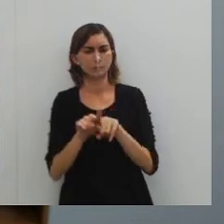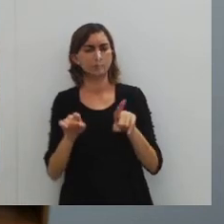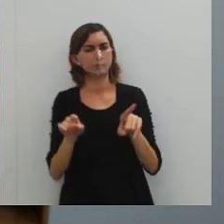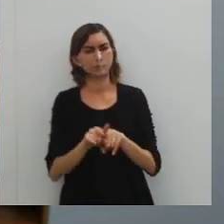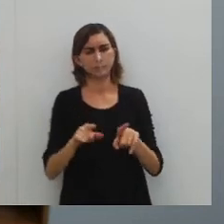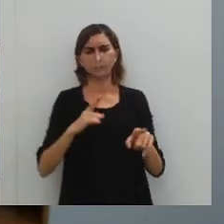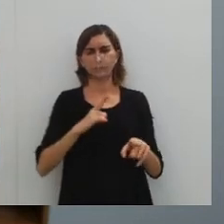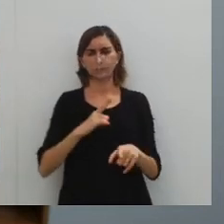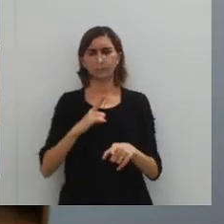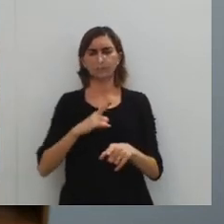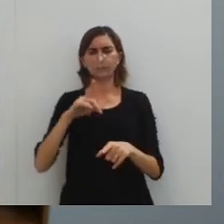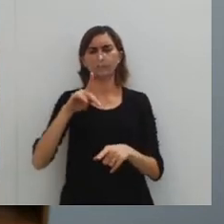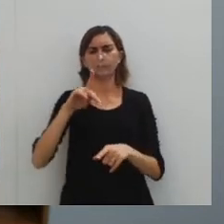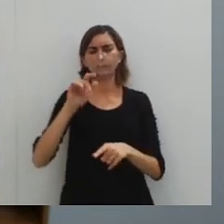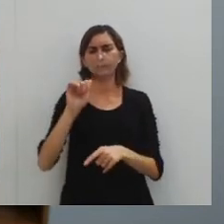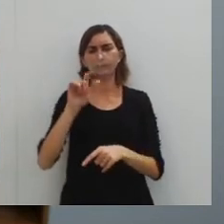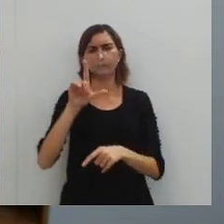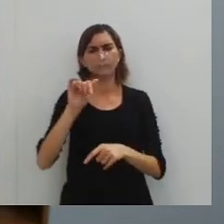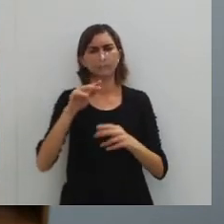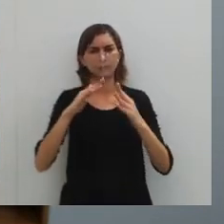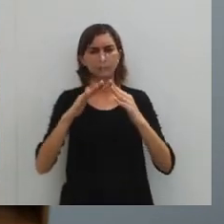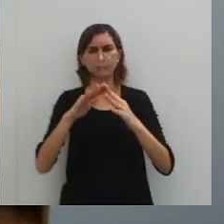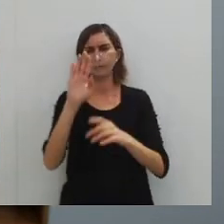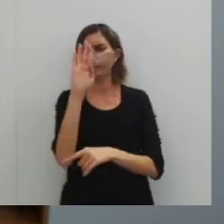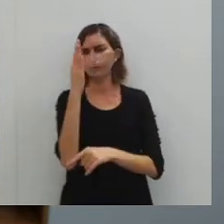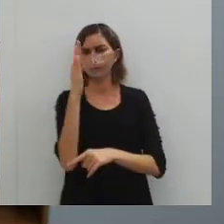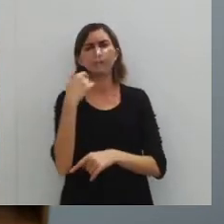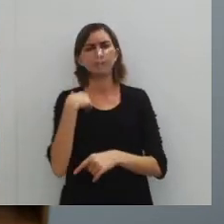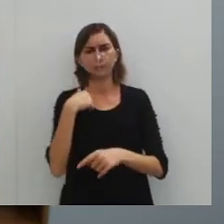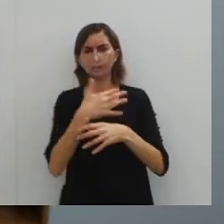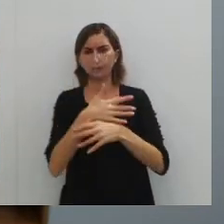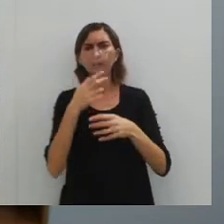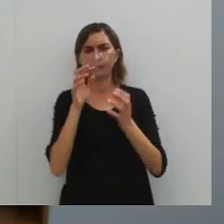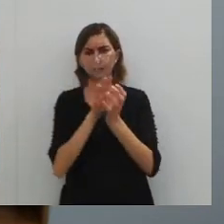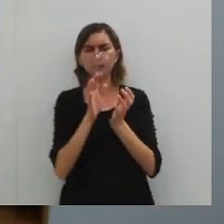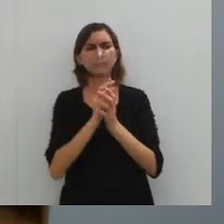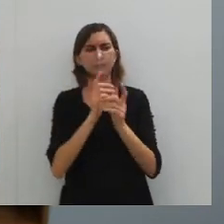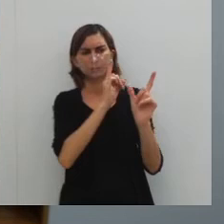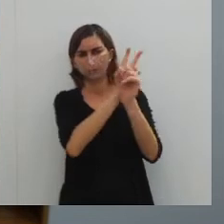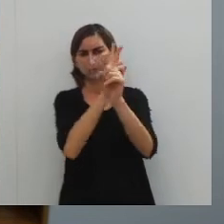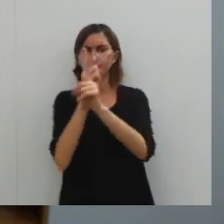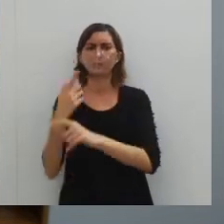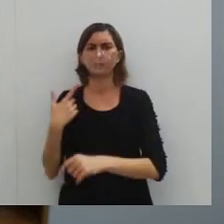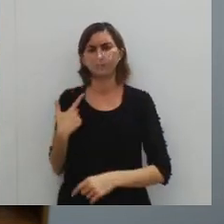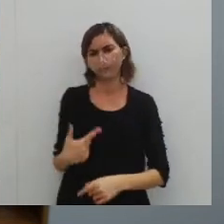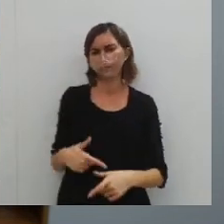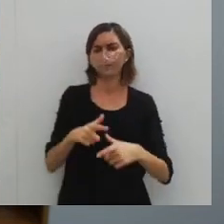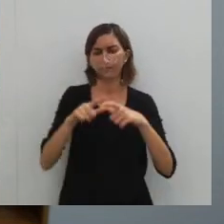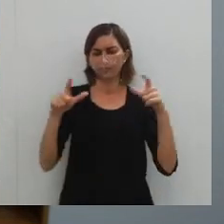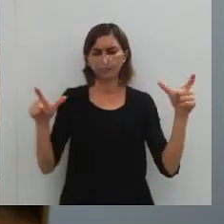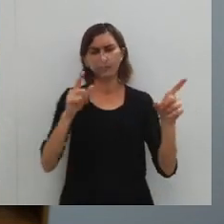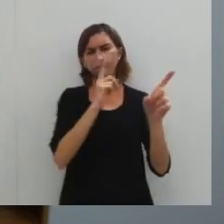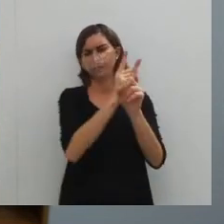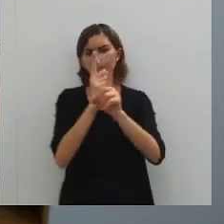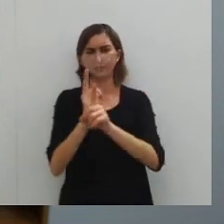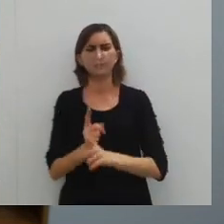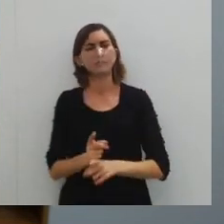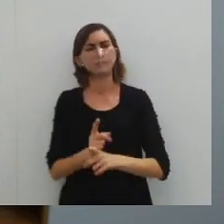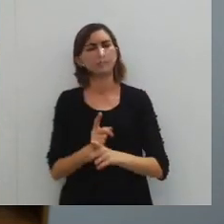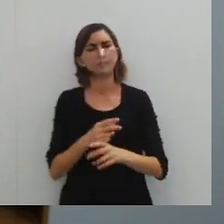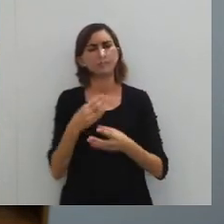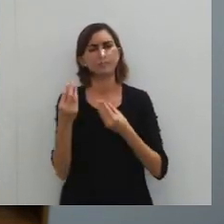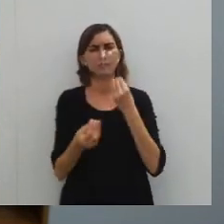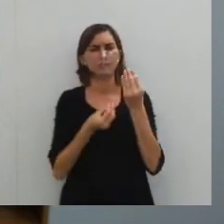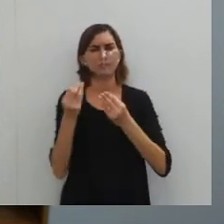a questão das palafitas. Na cidade do Recife a gente encontra ainda, infelizmente, muitas palafitas, né,